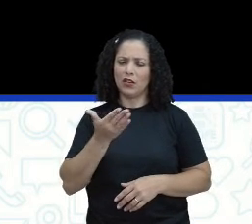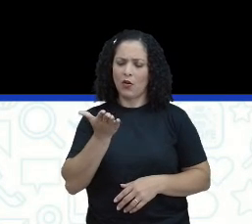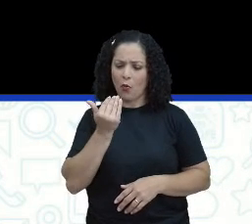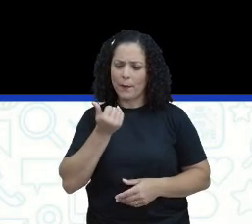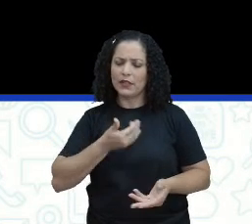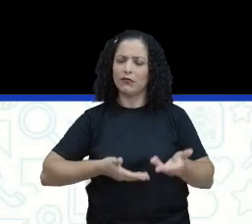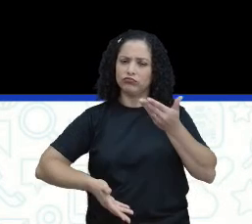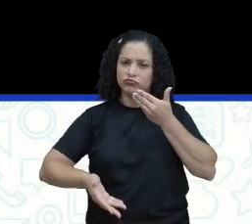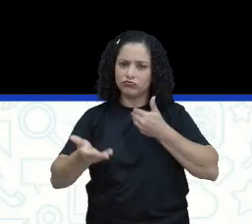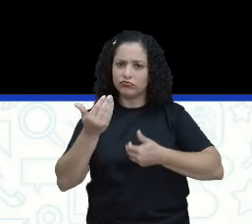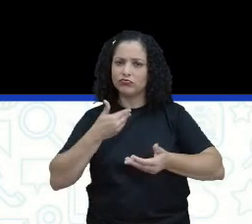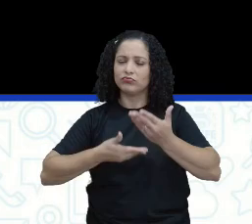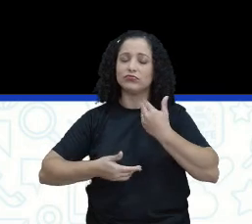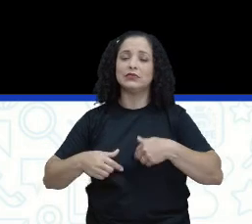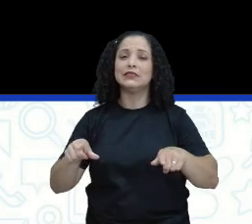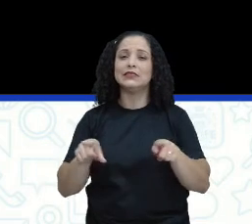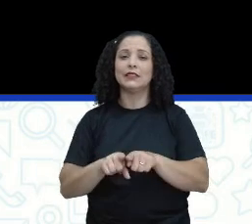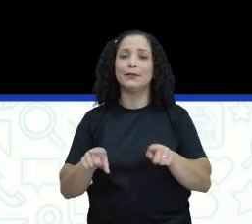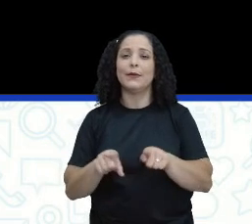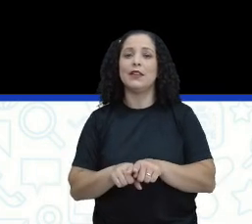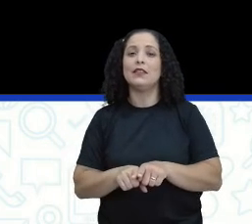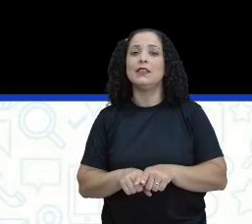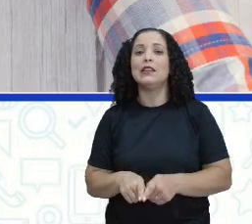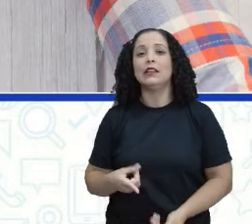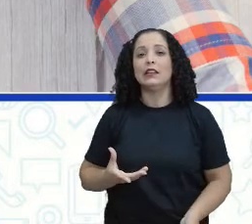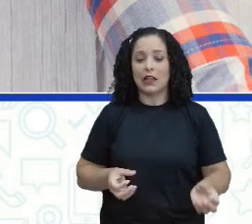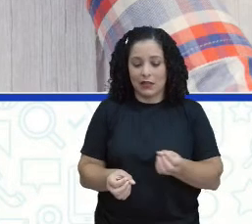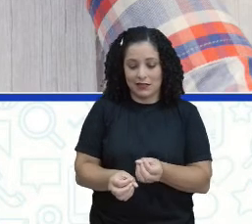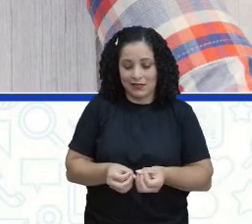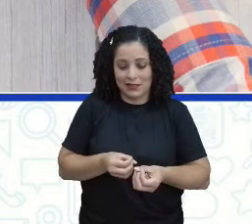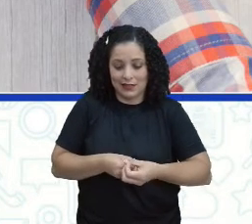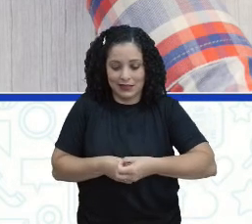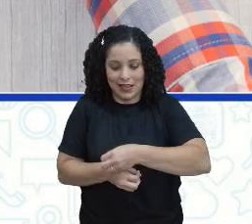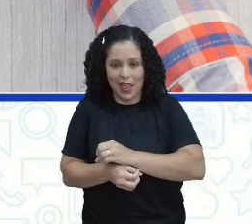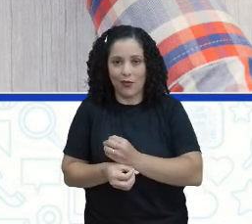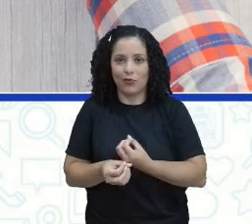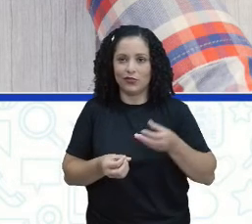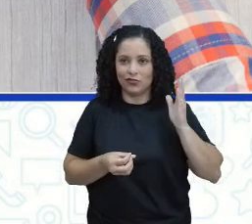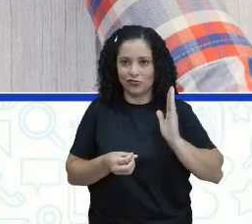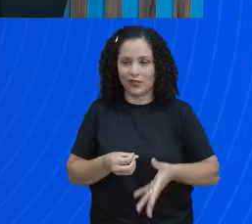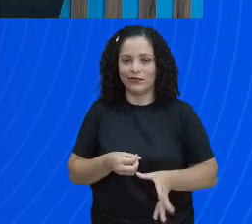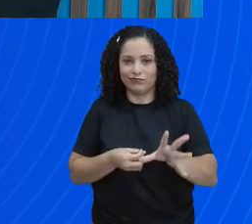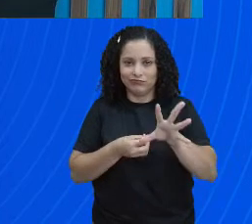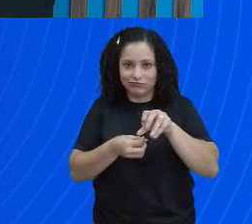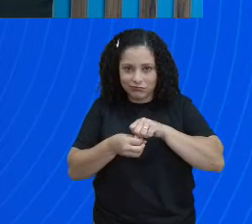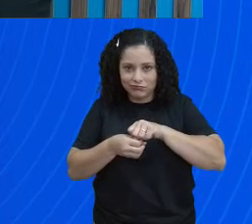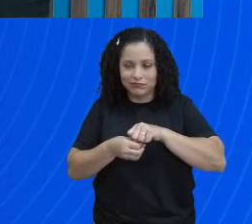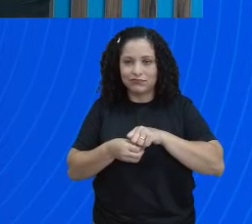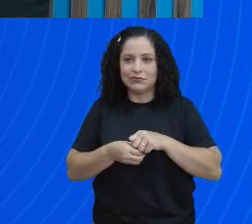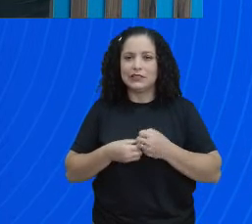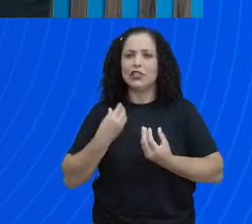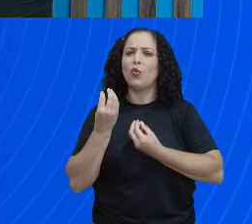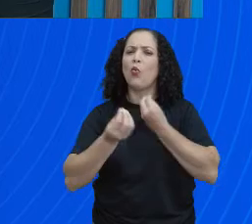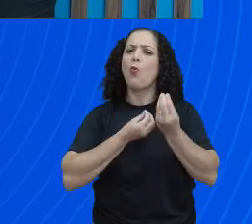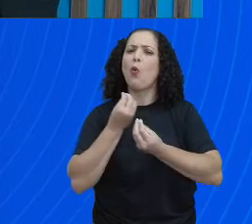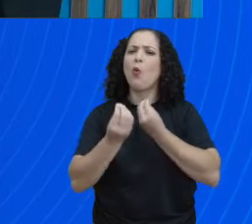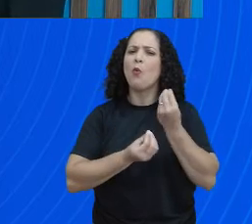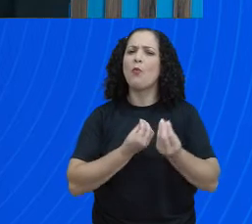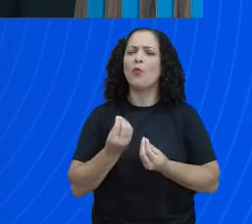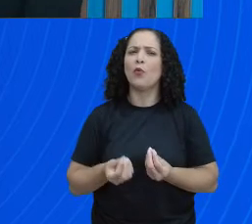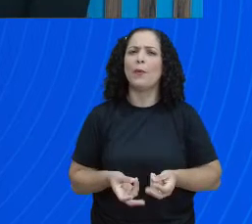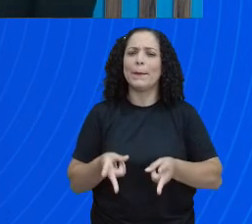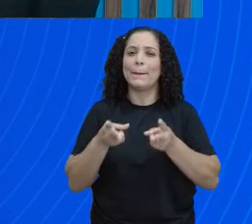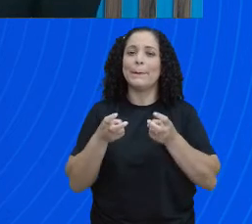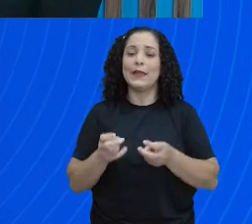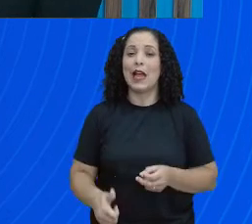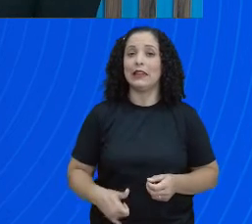da composição das nossas células, tá certo? E aí, ó, como é que a gente mede a idade do registro